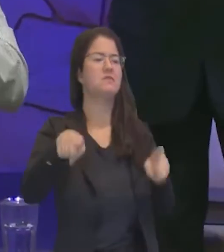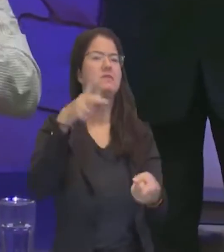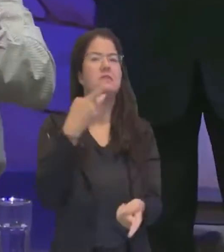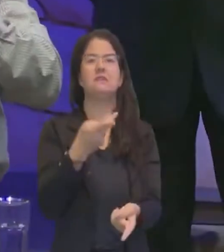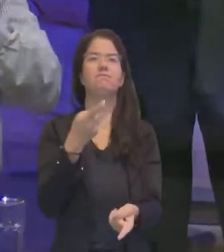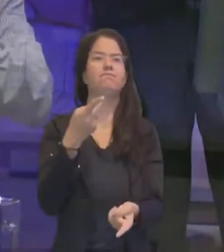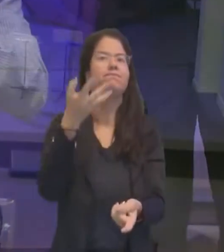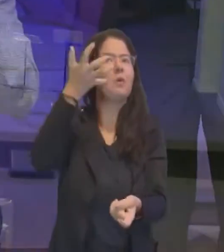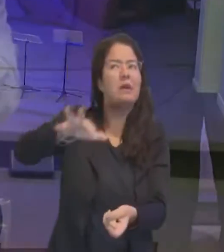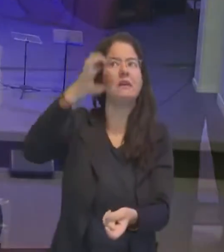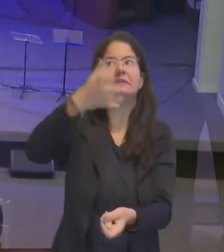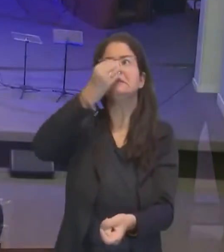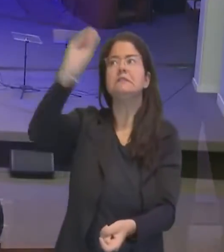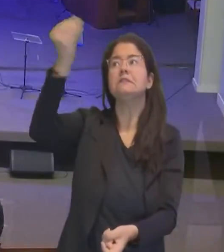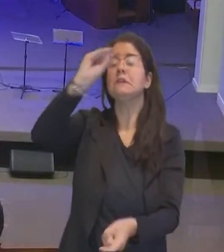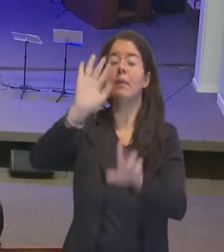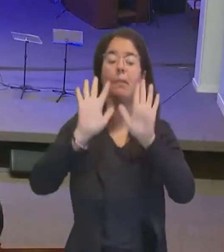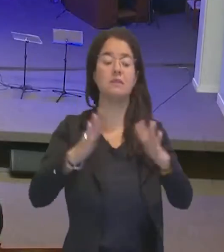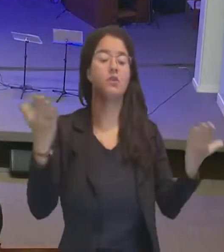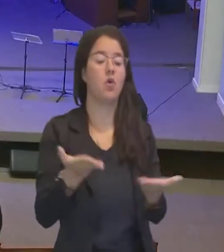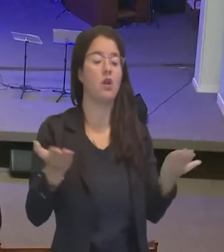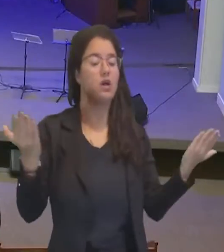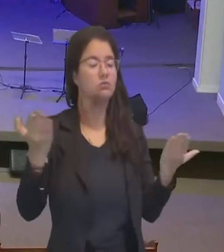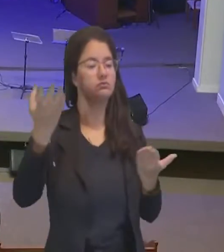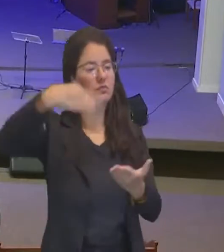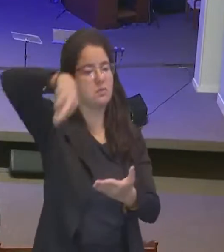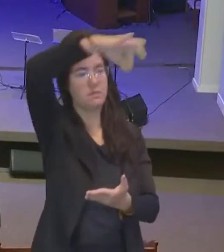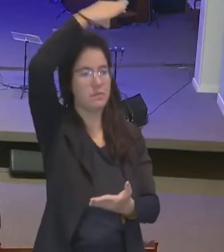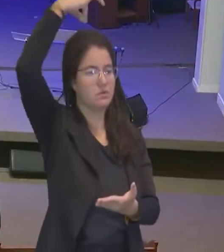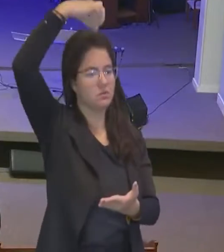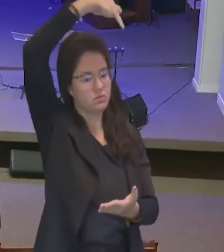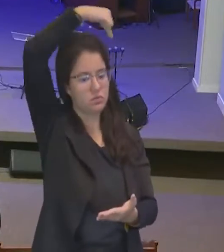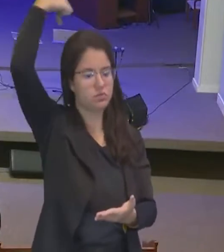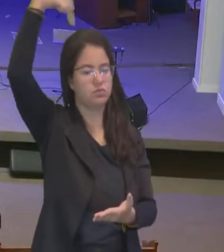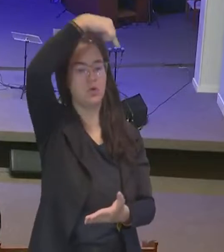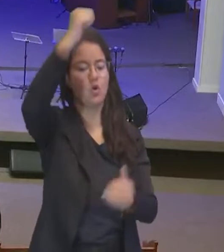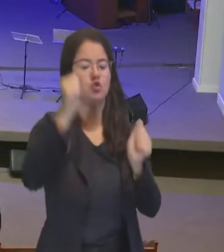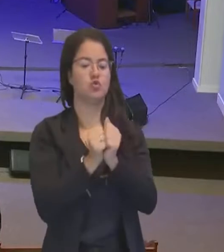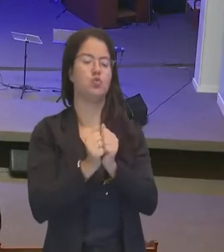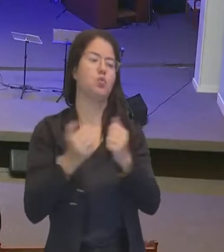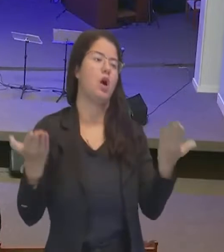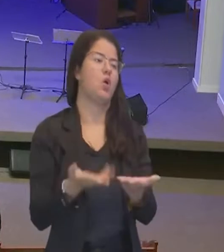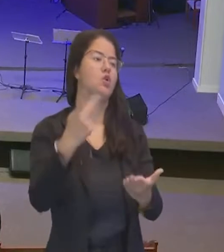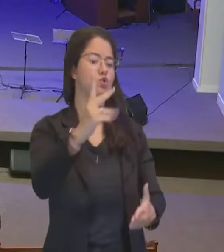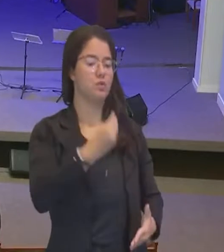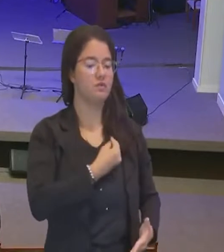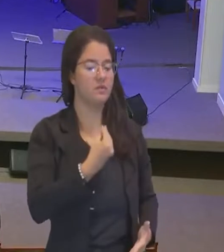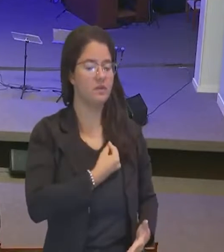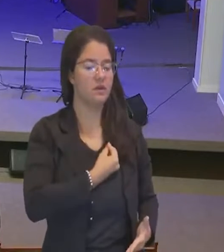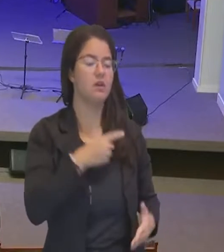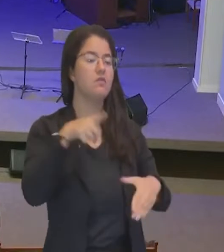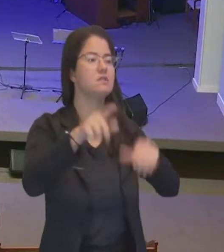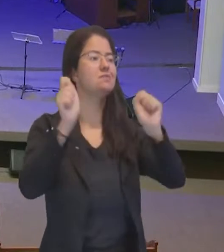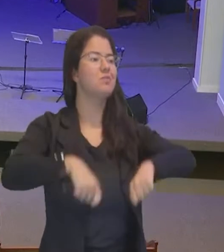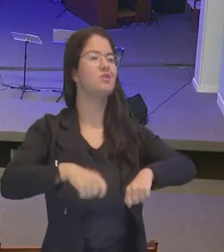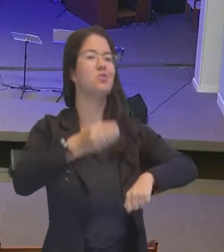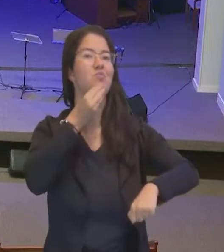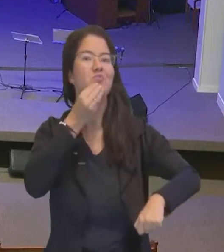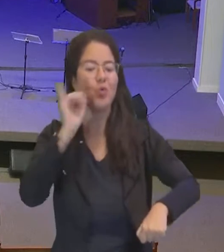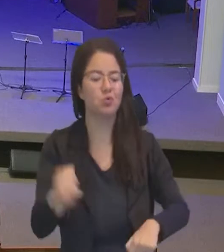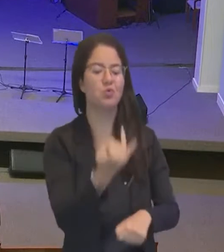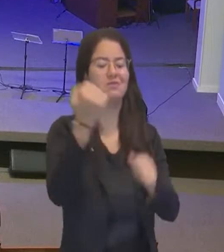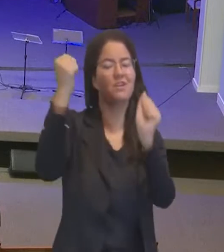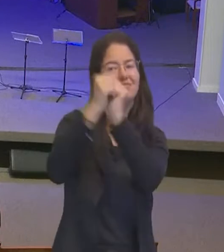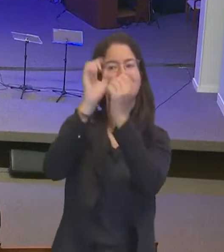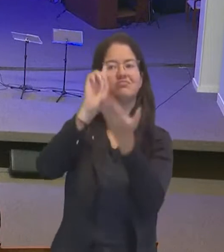nessa noite o Espírito Santo está trabalhando na sua vida, e você gostaria agora de entregar a